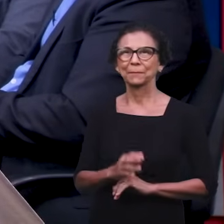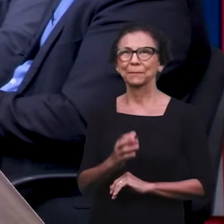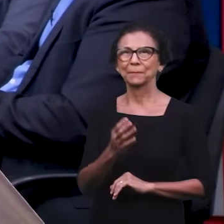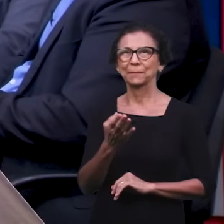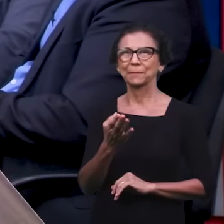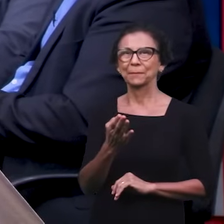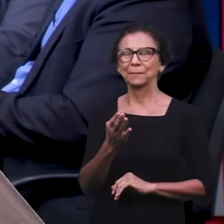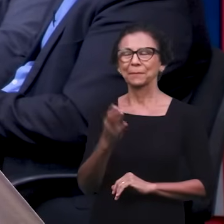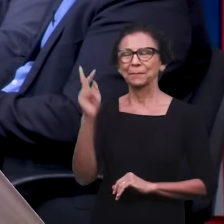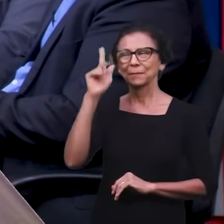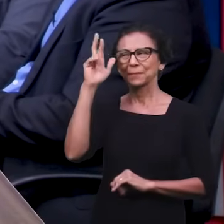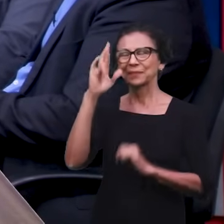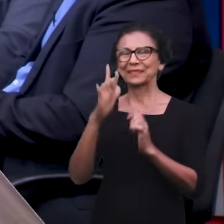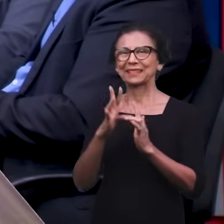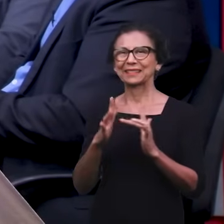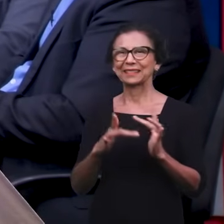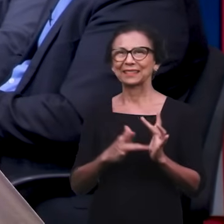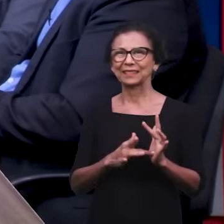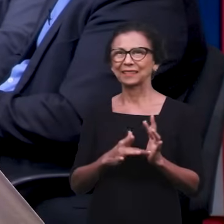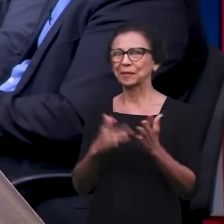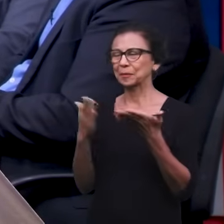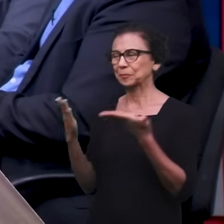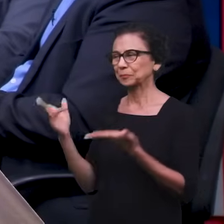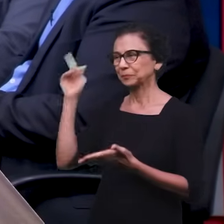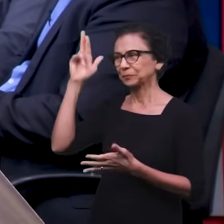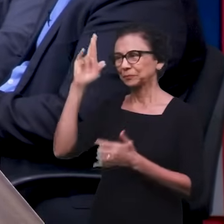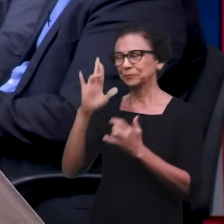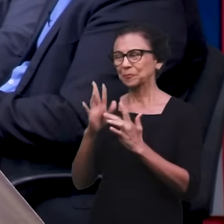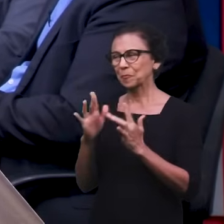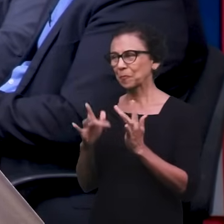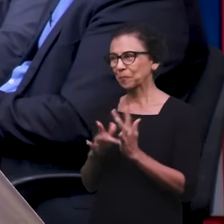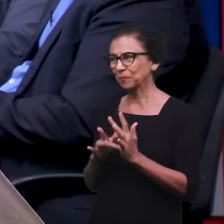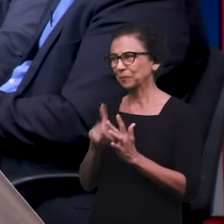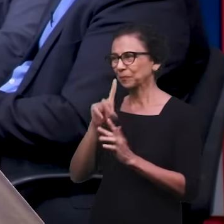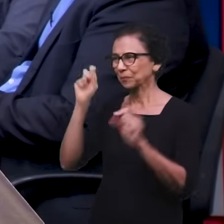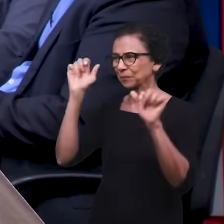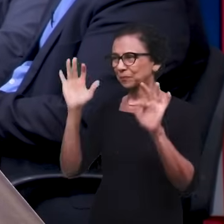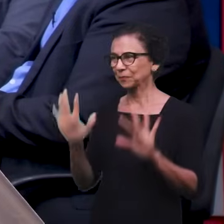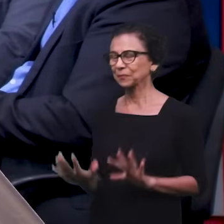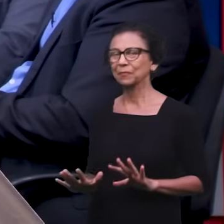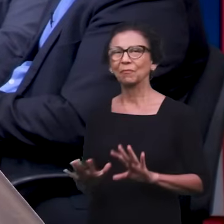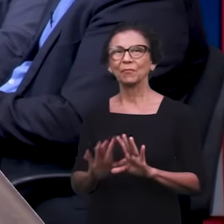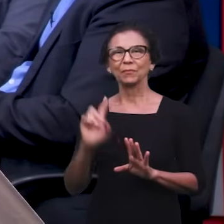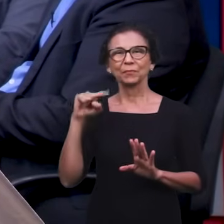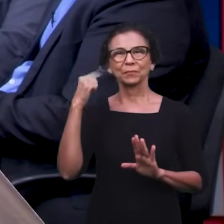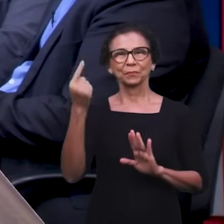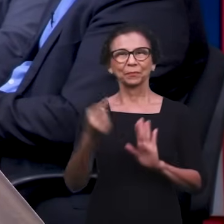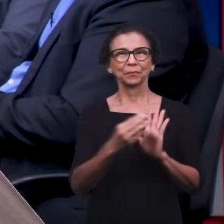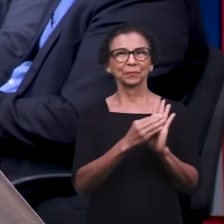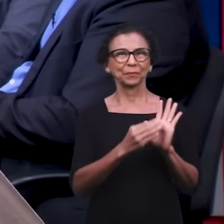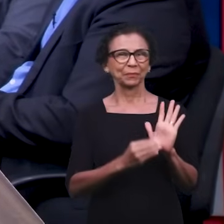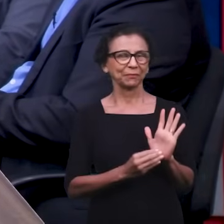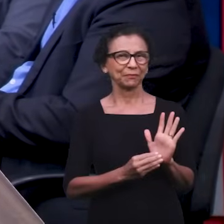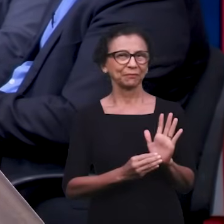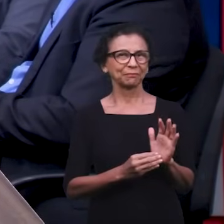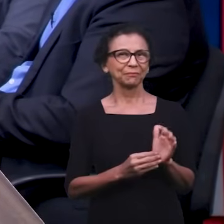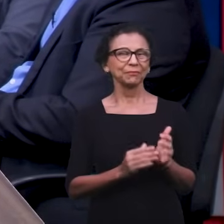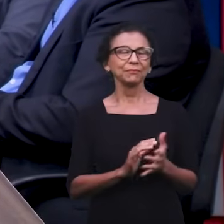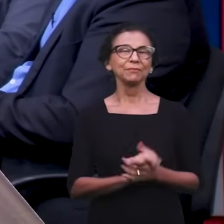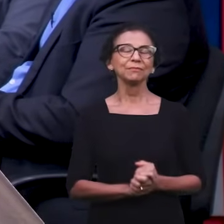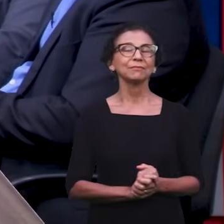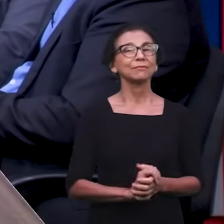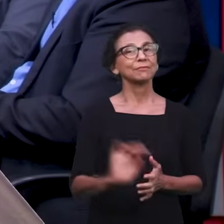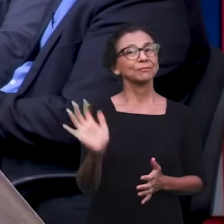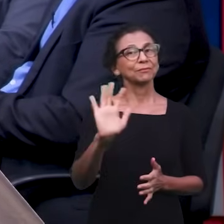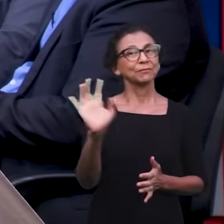até a próxima. Amém. Pai do Senhor. Amém. Paz do Senhor, pastor Marcos. Deus Paz do abençoe. Senhor. Até o próximo episódio. Amém. Então, queremos